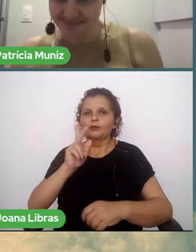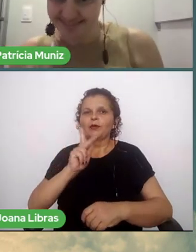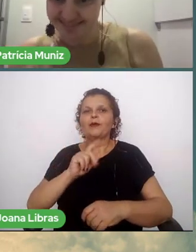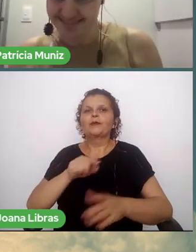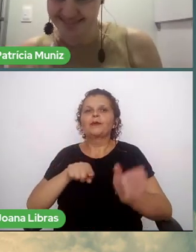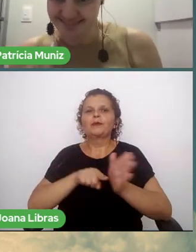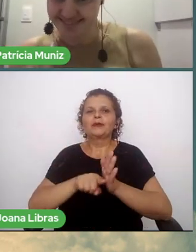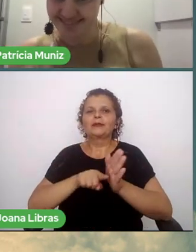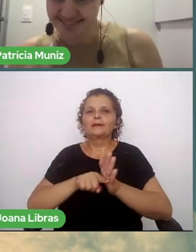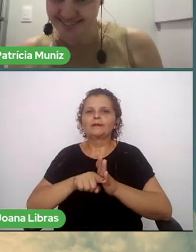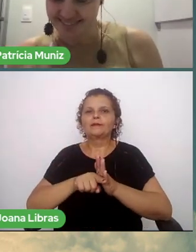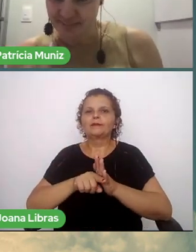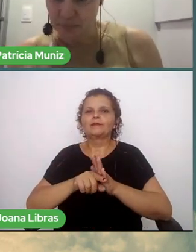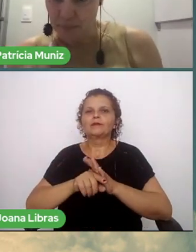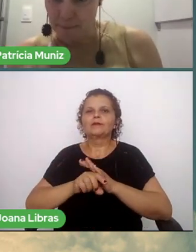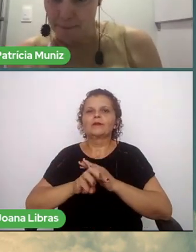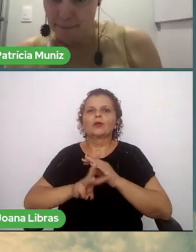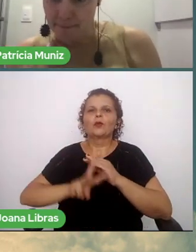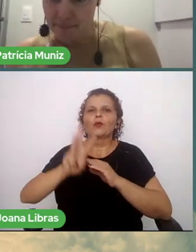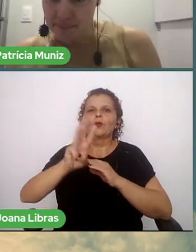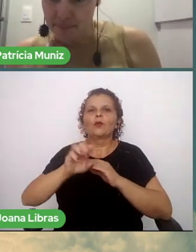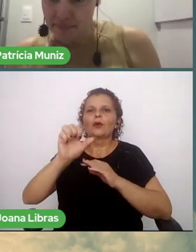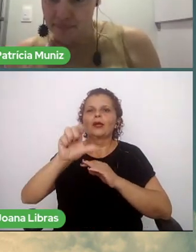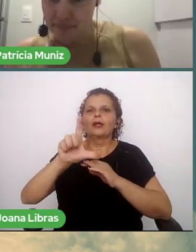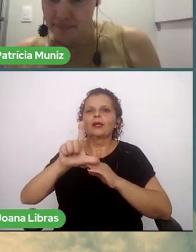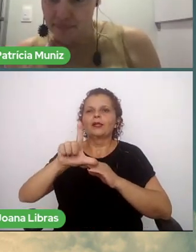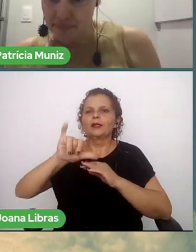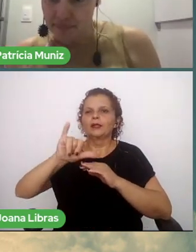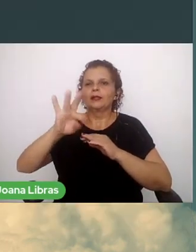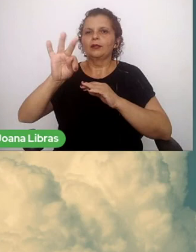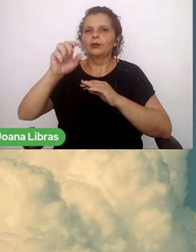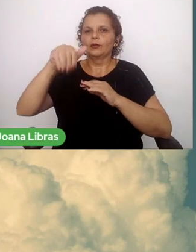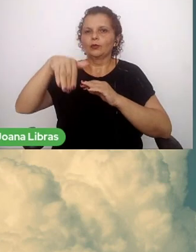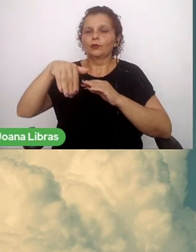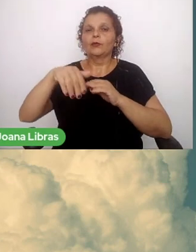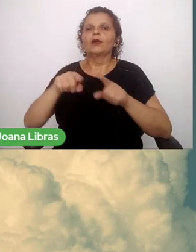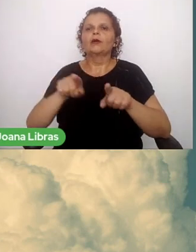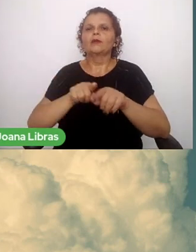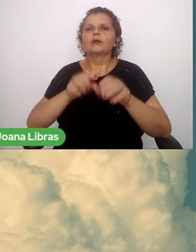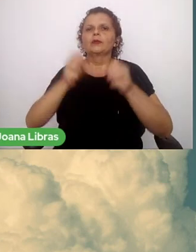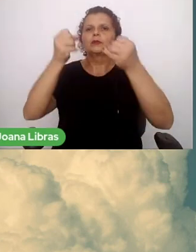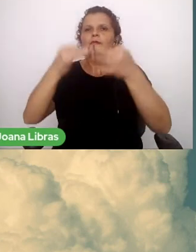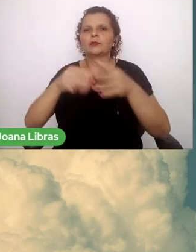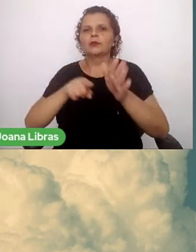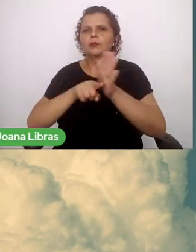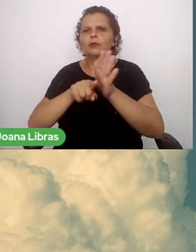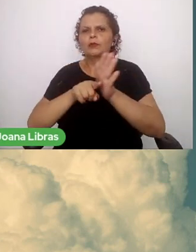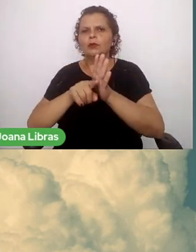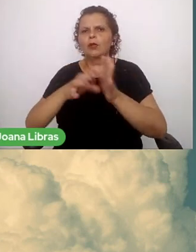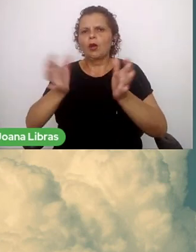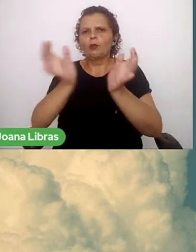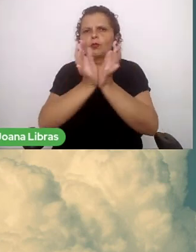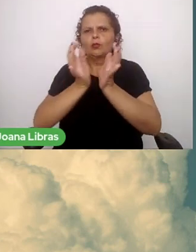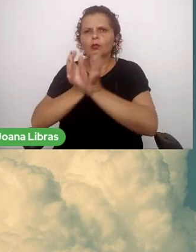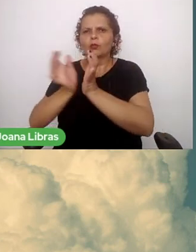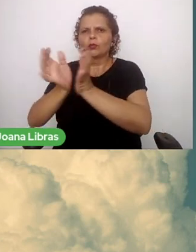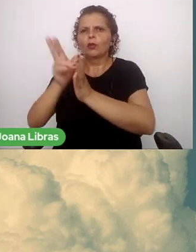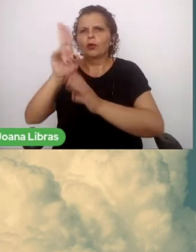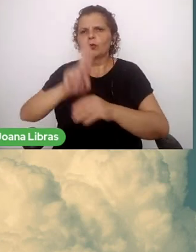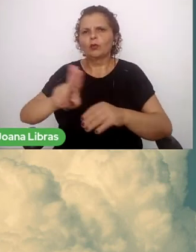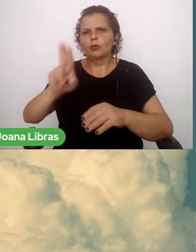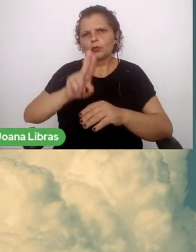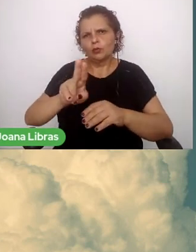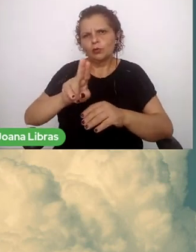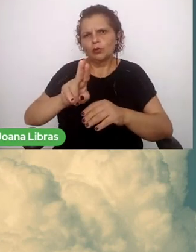do Wellington. Wellington Gaboardi. Vocês possuem times usando Scrum?